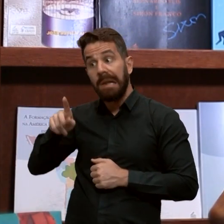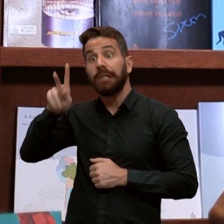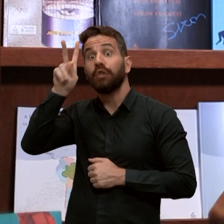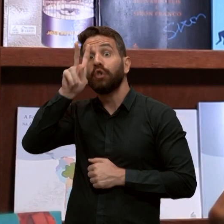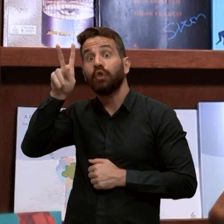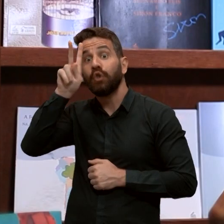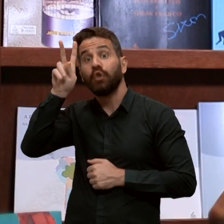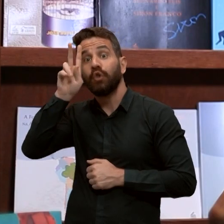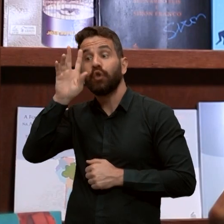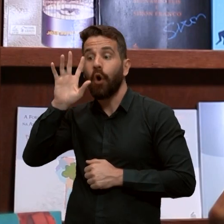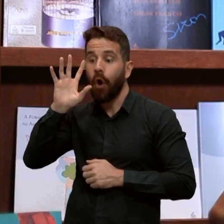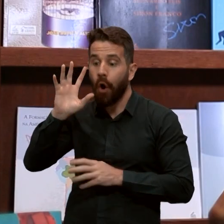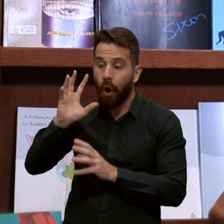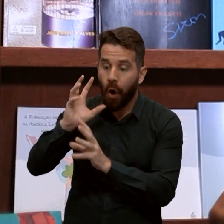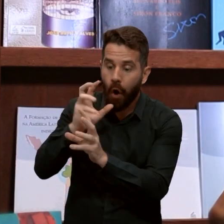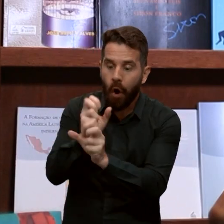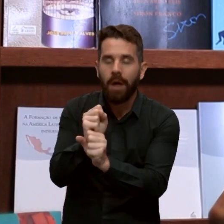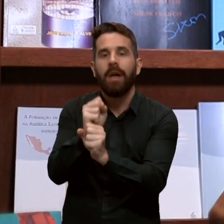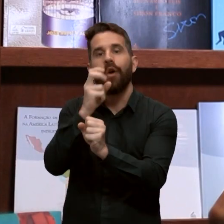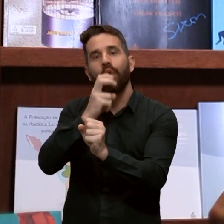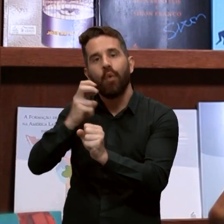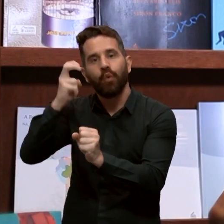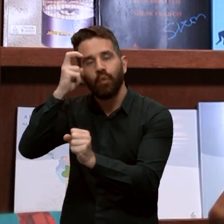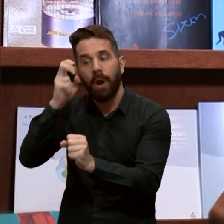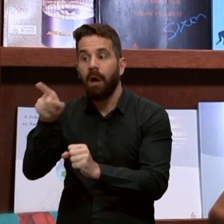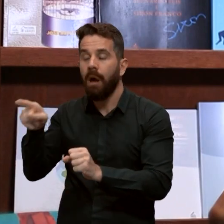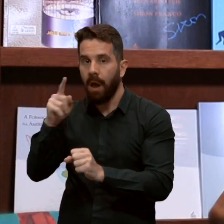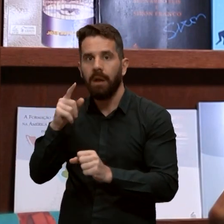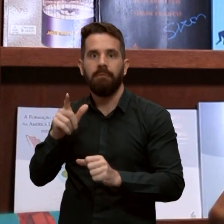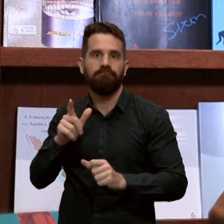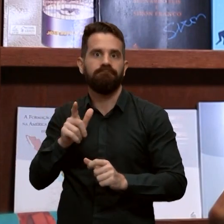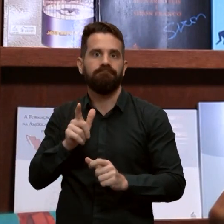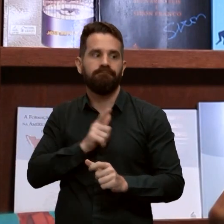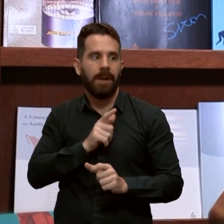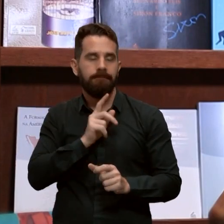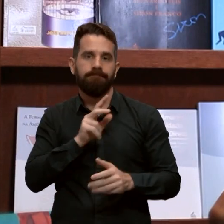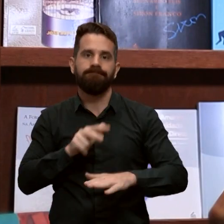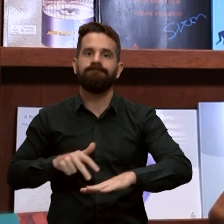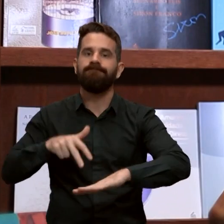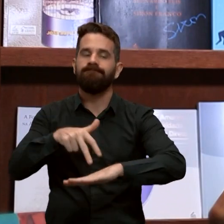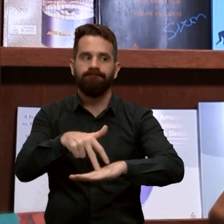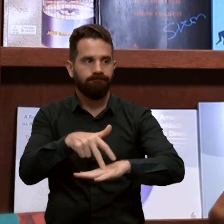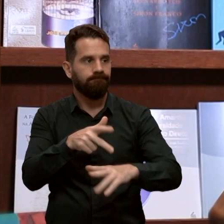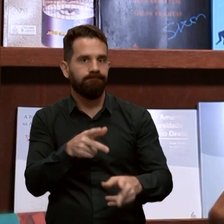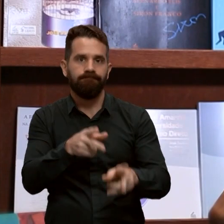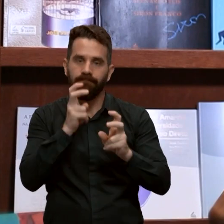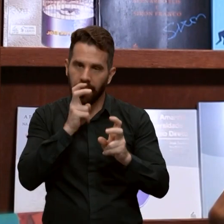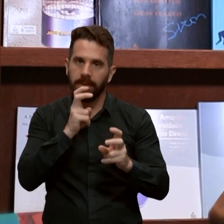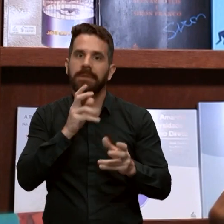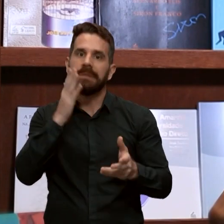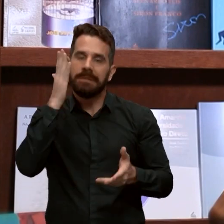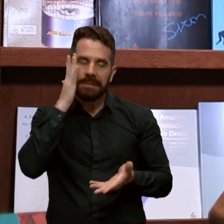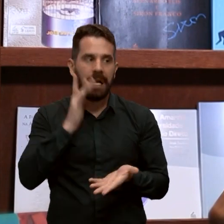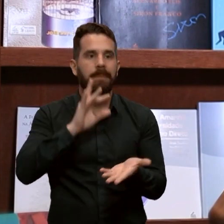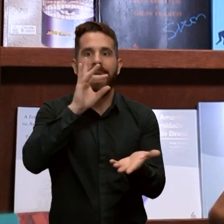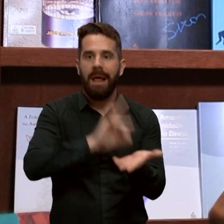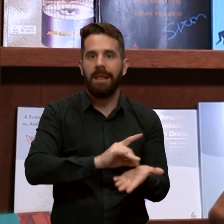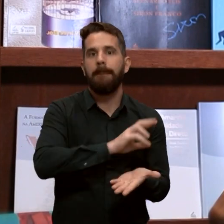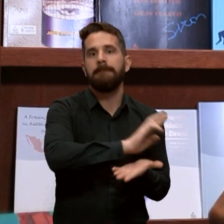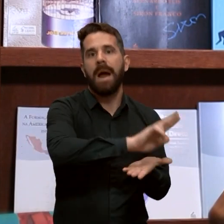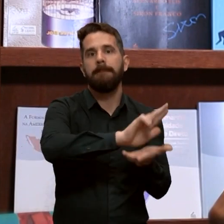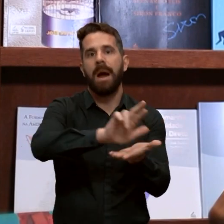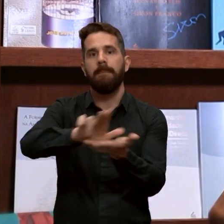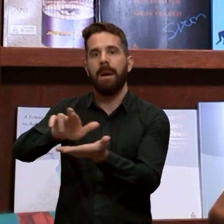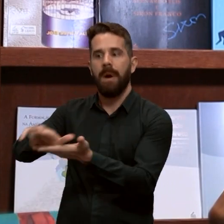uma visão muito próxima da realidade dos diferentes públicos leitores que compõem a nossa